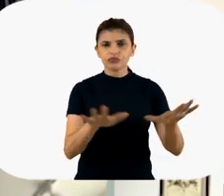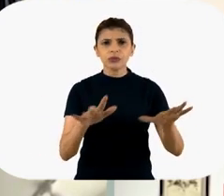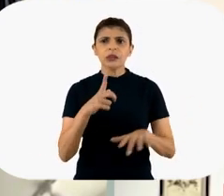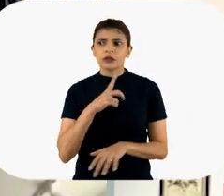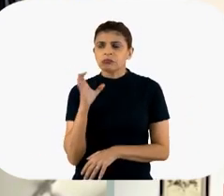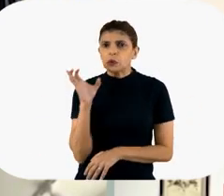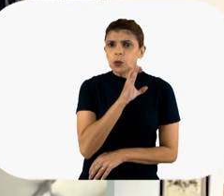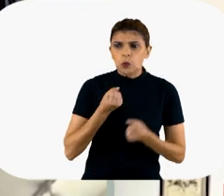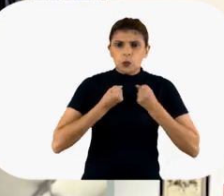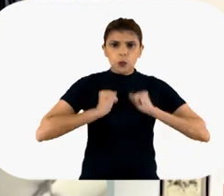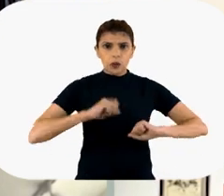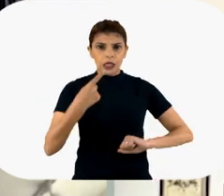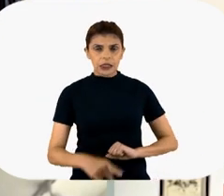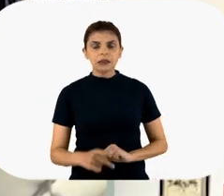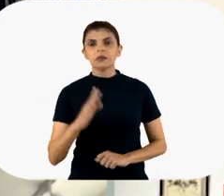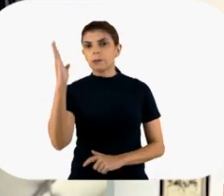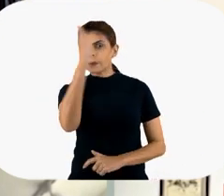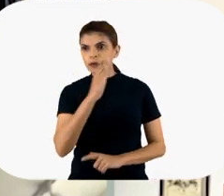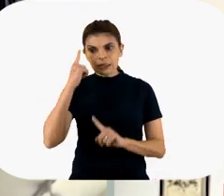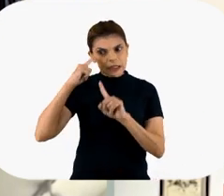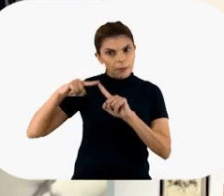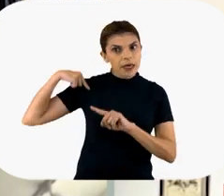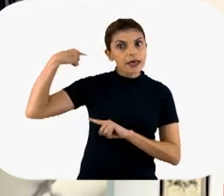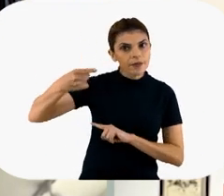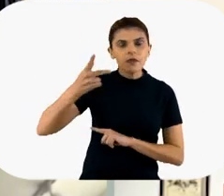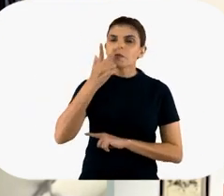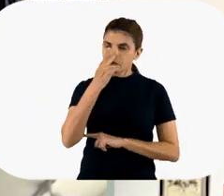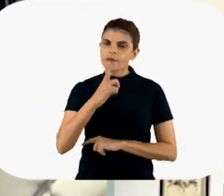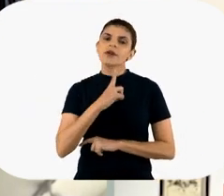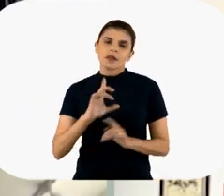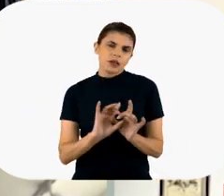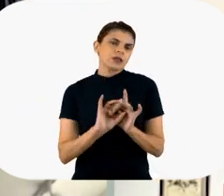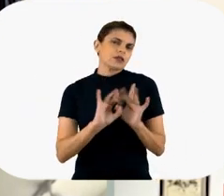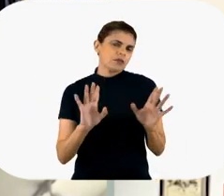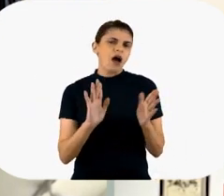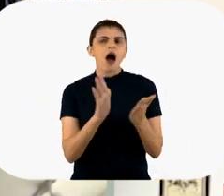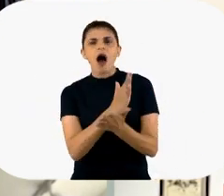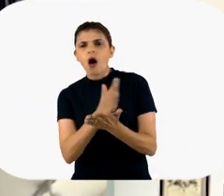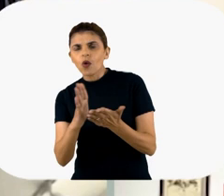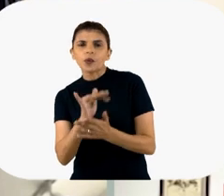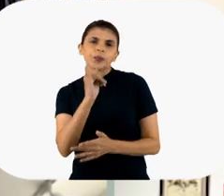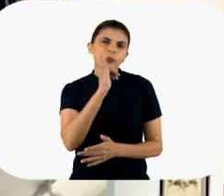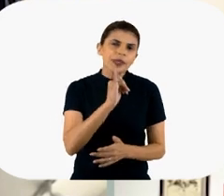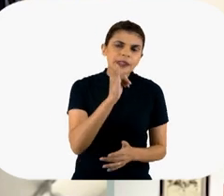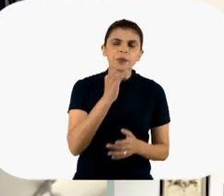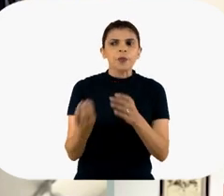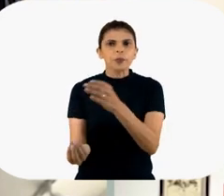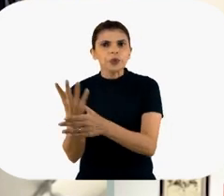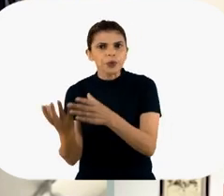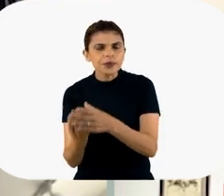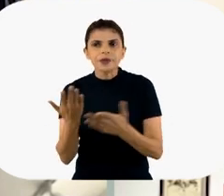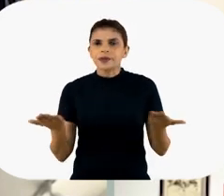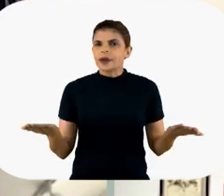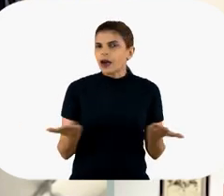tem várias iniciativas do Brasil, e eu acho que na semana que vem a gente já vai ter à disposição alguns helmets, né? Por exemplo, estão sendo